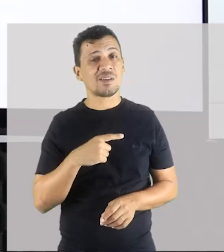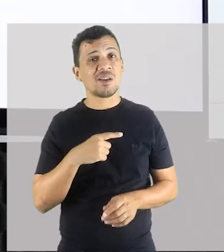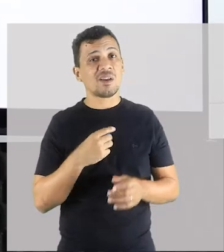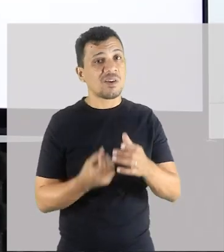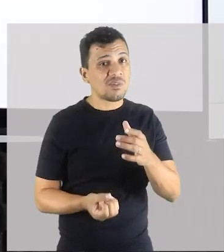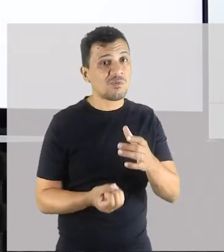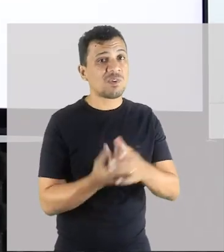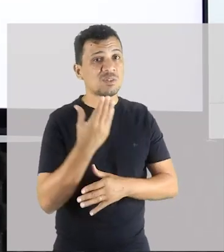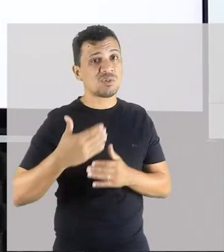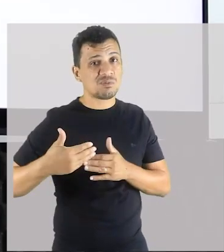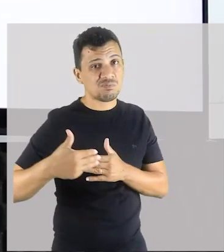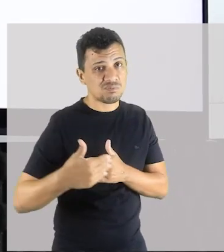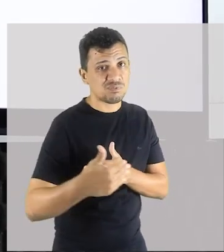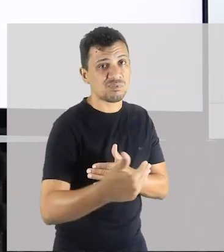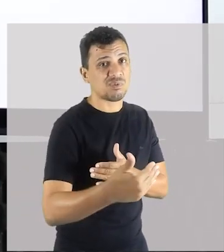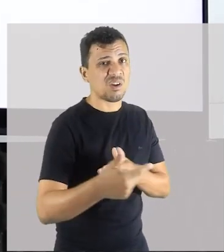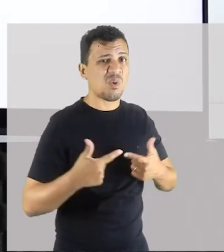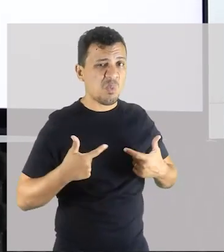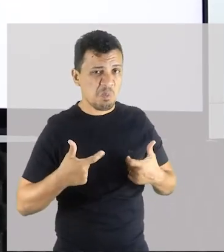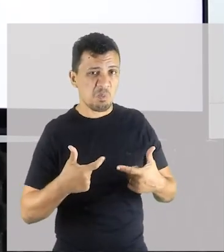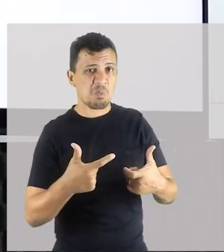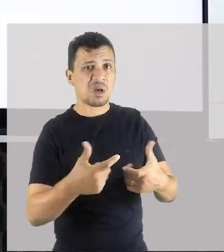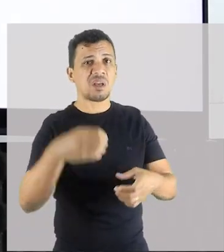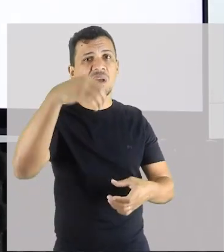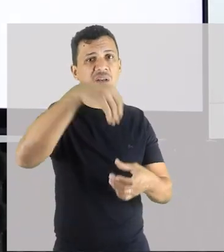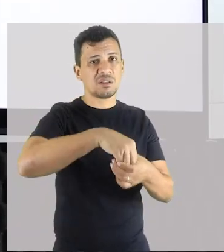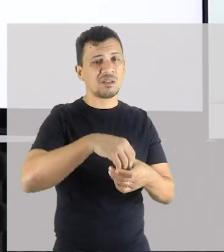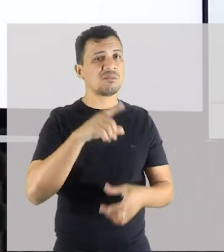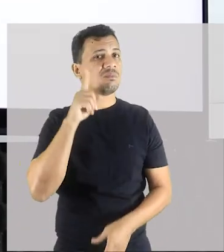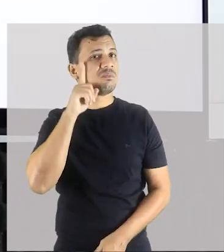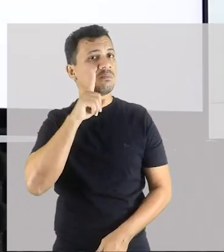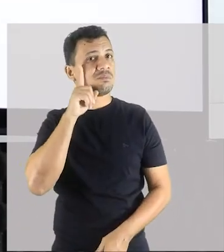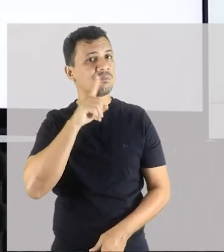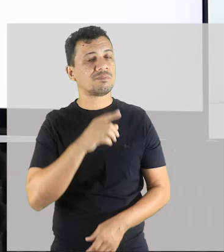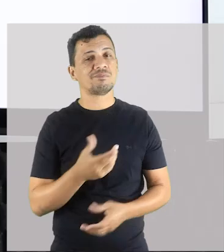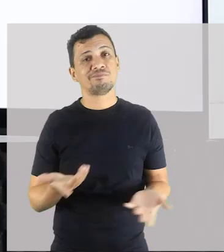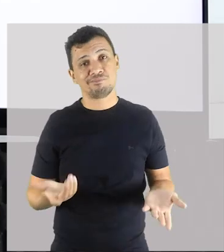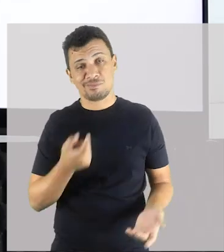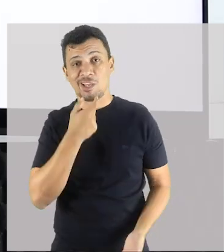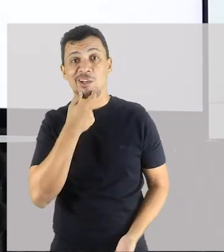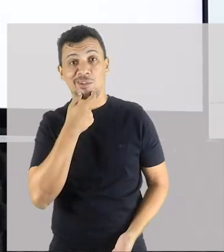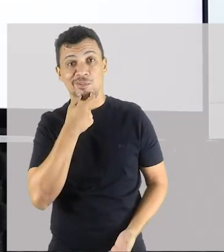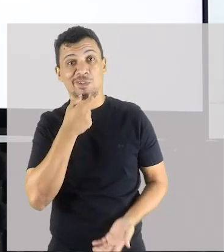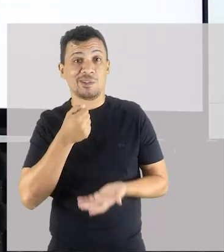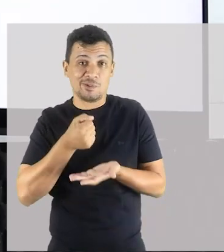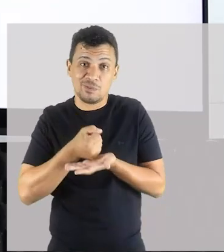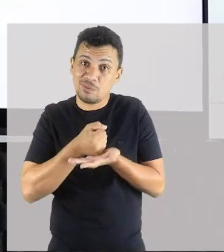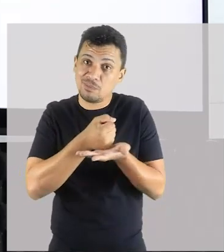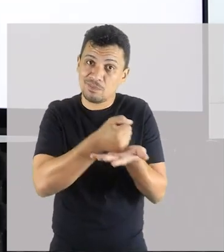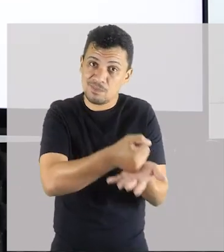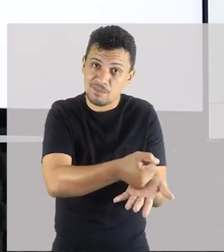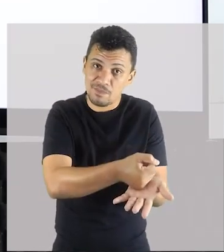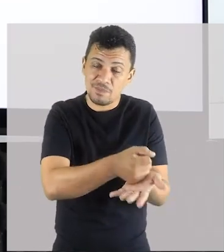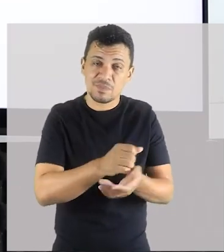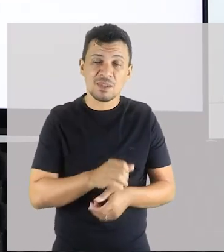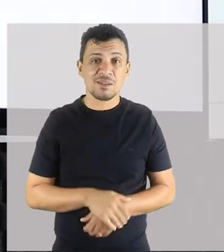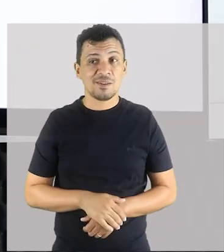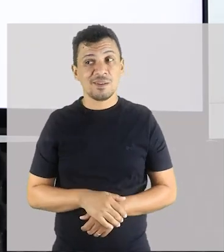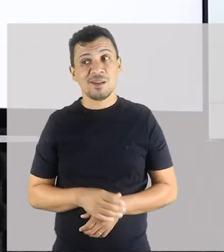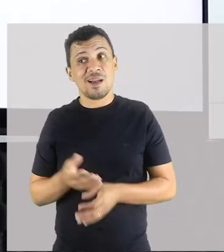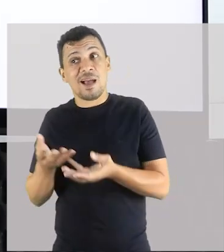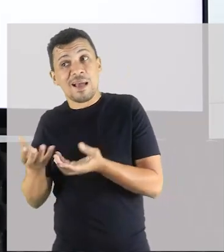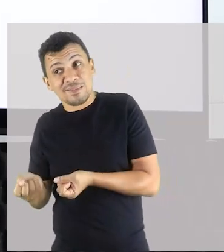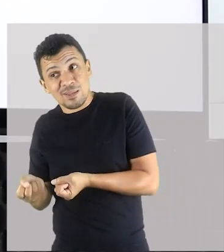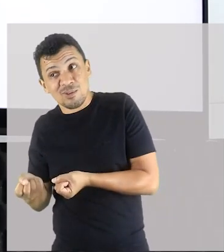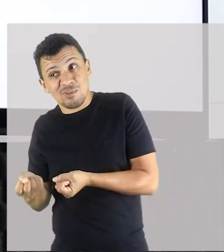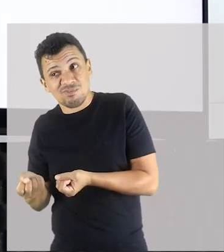desembocar numa guerra civil, uma guerra interna, mas claro, com o apoio também da Inglaterra. Bom, professor, parece que ela aceitou, mas não aceitou